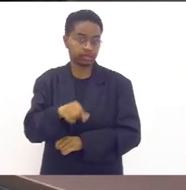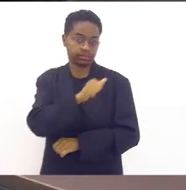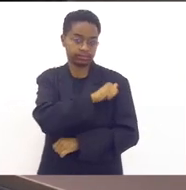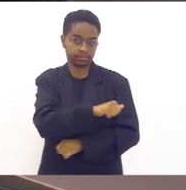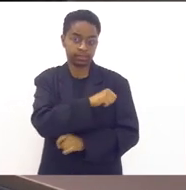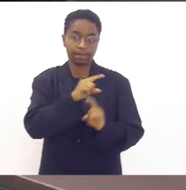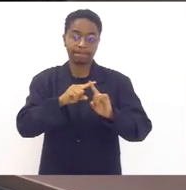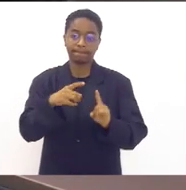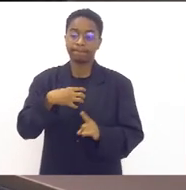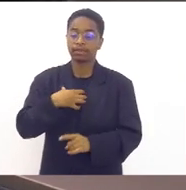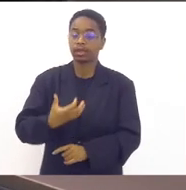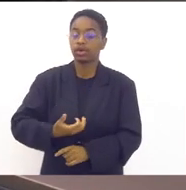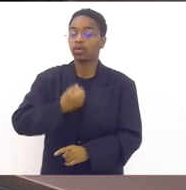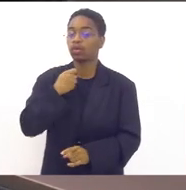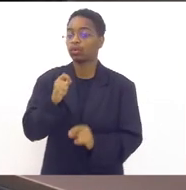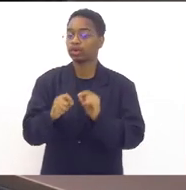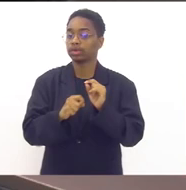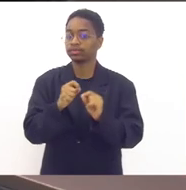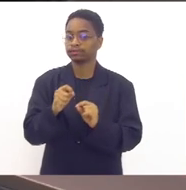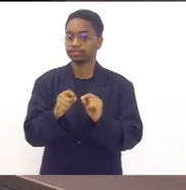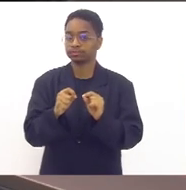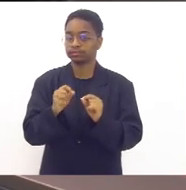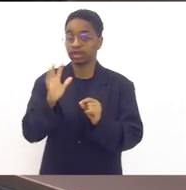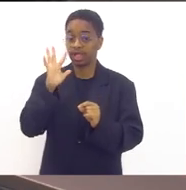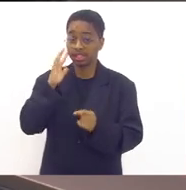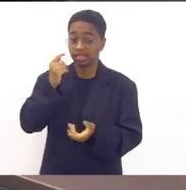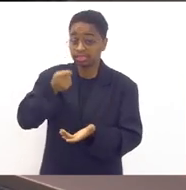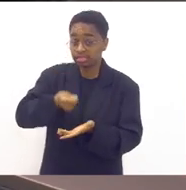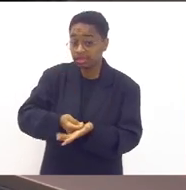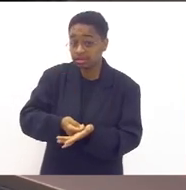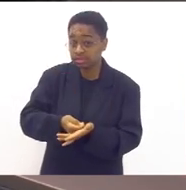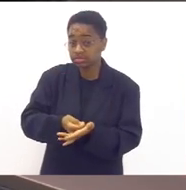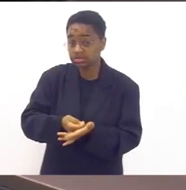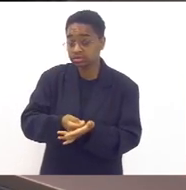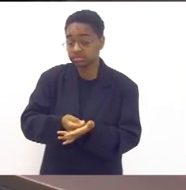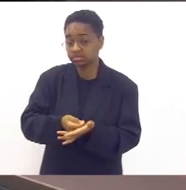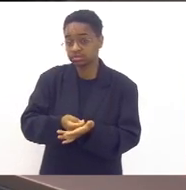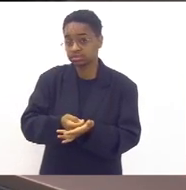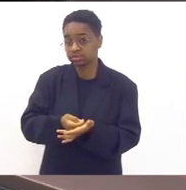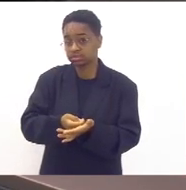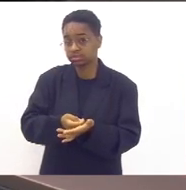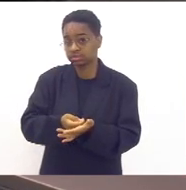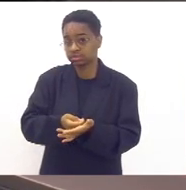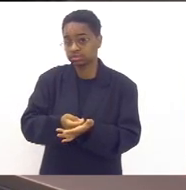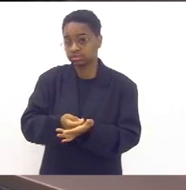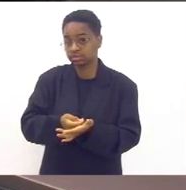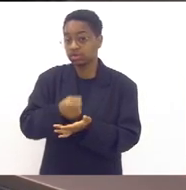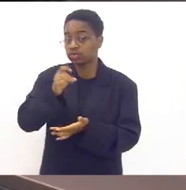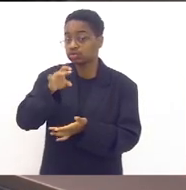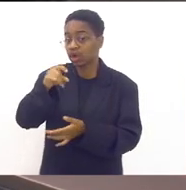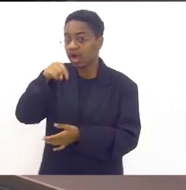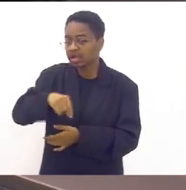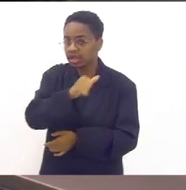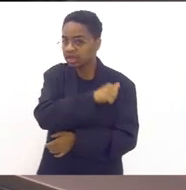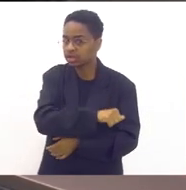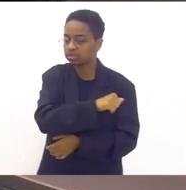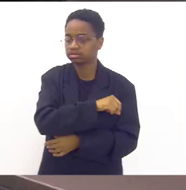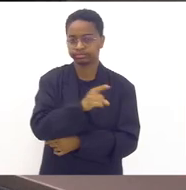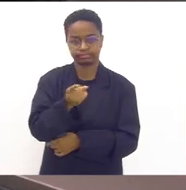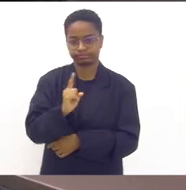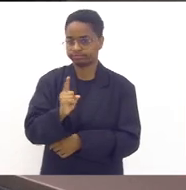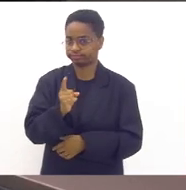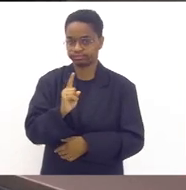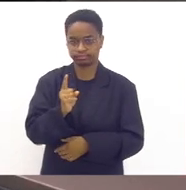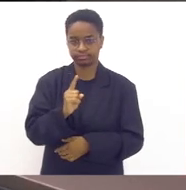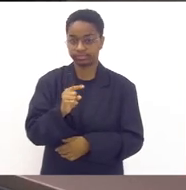assusta é que essa decisão ela não é só o Estado do Rio. Se o Rio de Janeiro